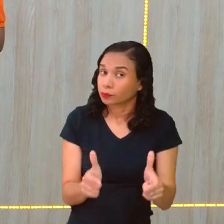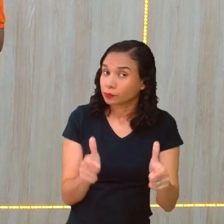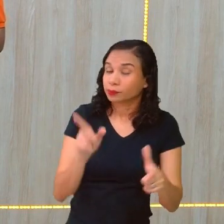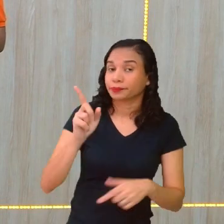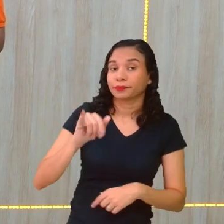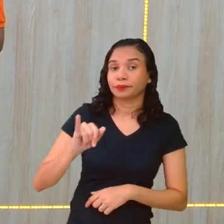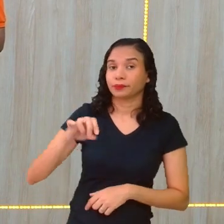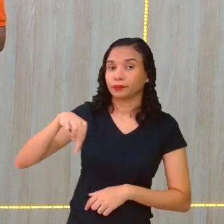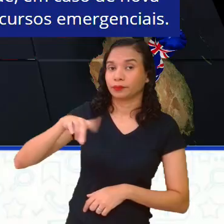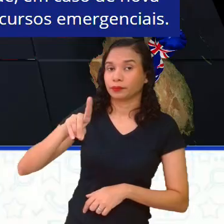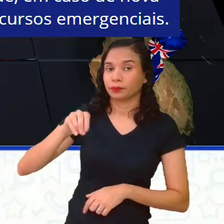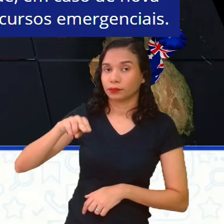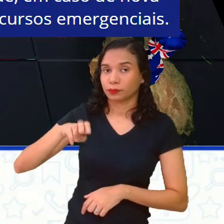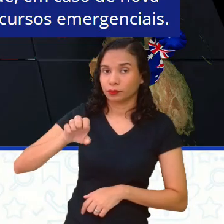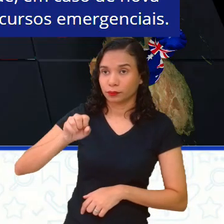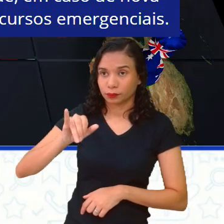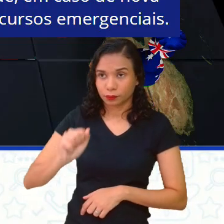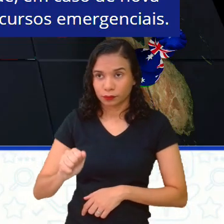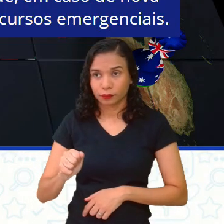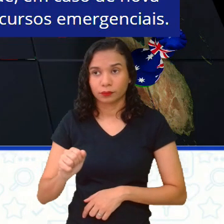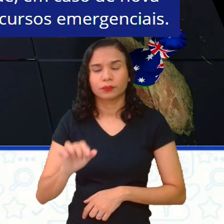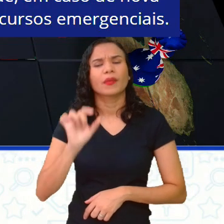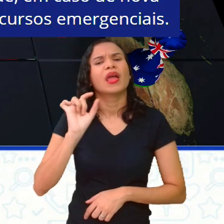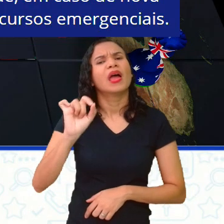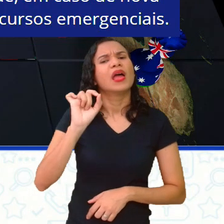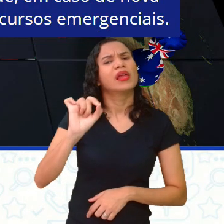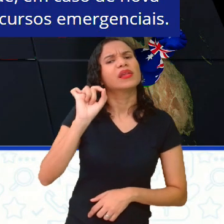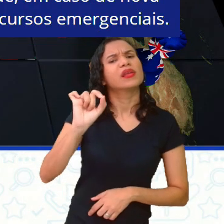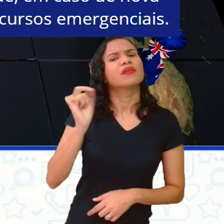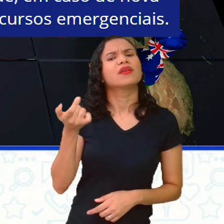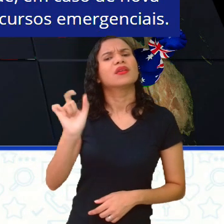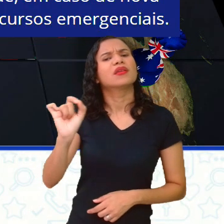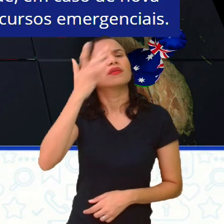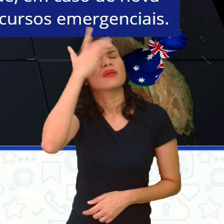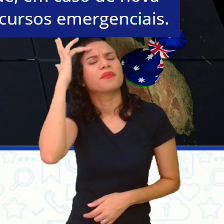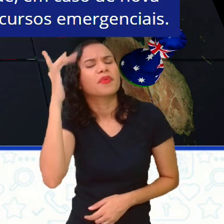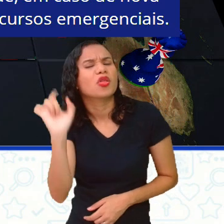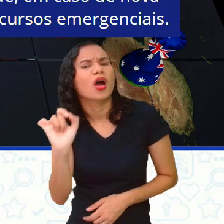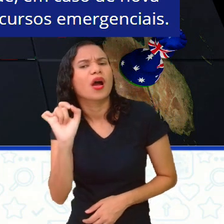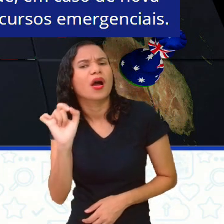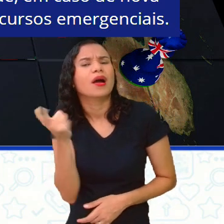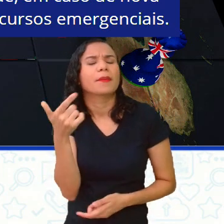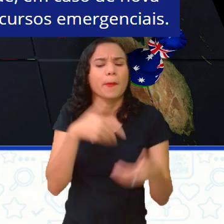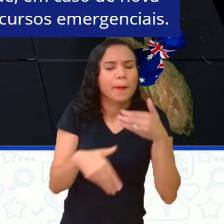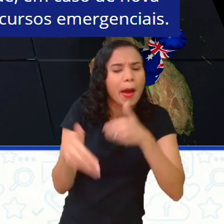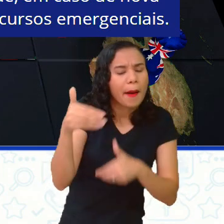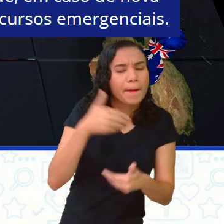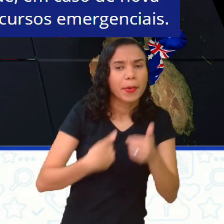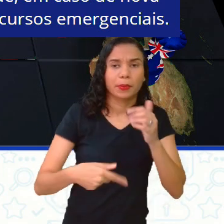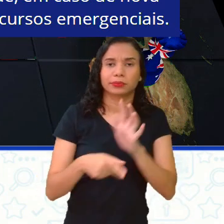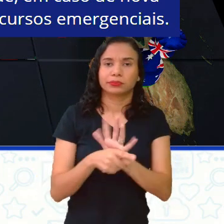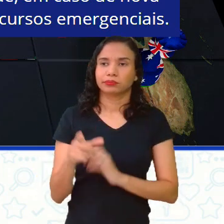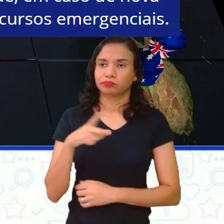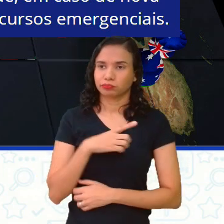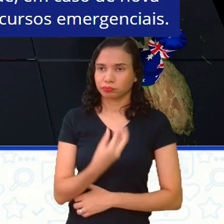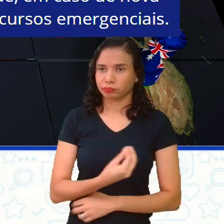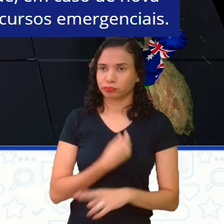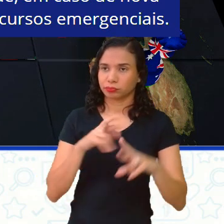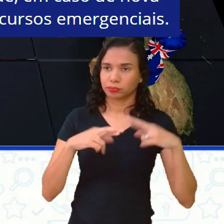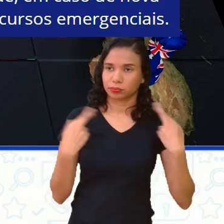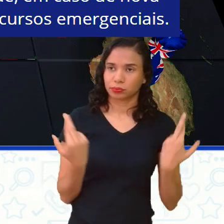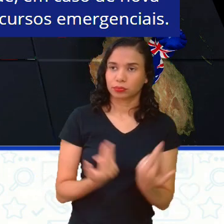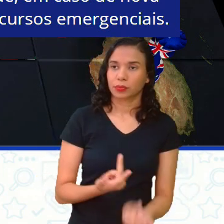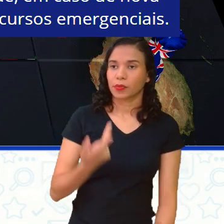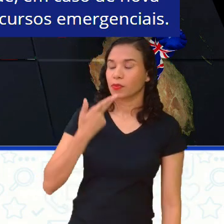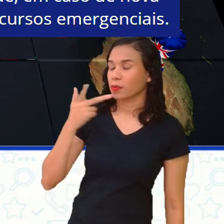é na Indonésia, e a gente tem o quem. Quem estava envolvido nesse fato, nessa reunião?